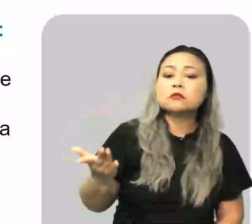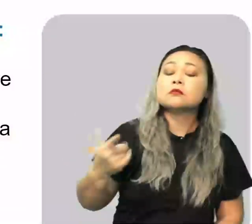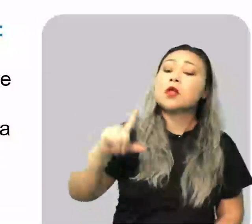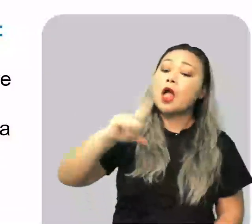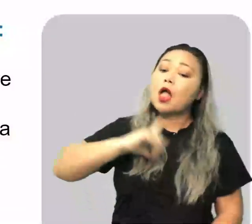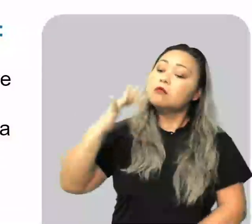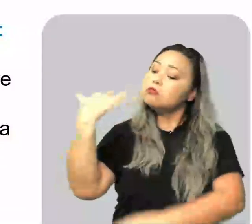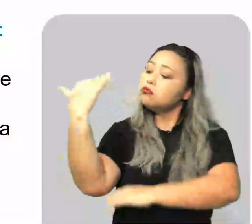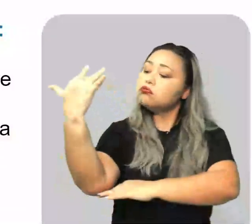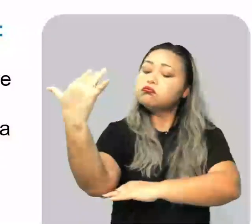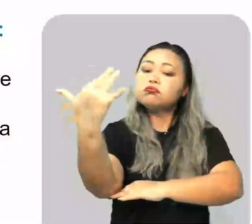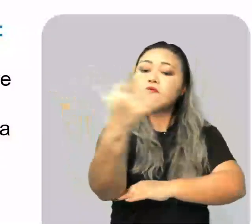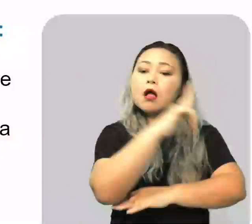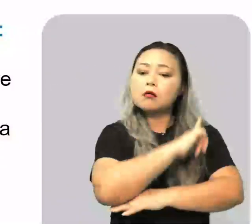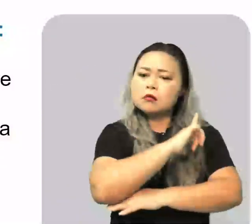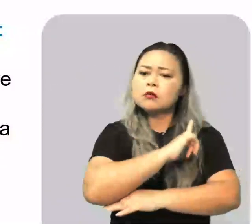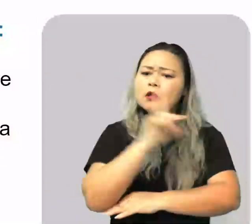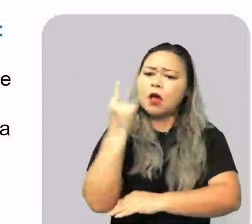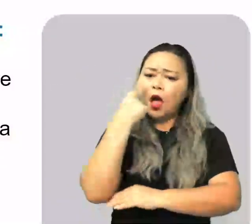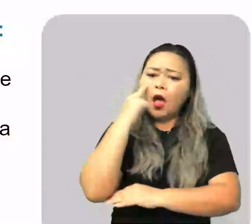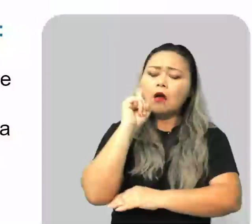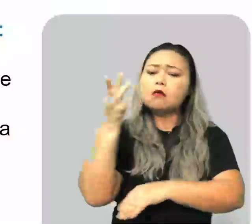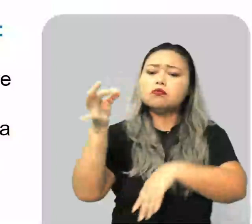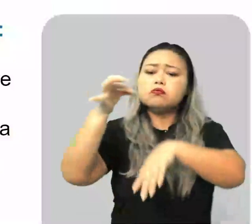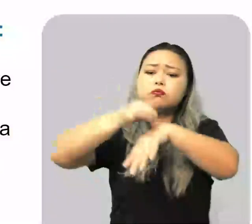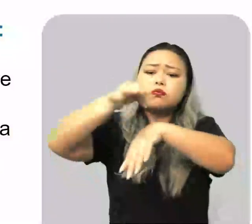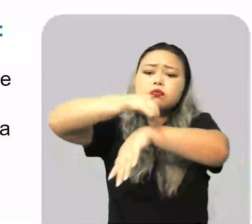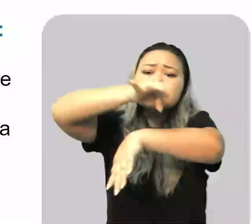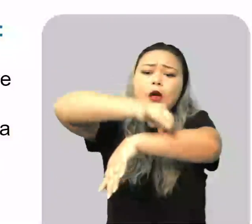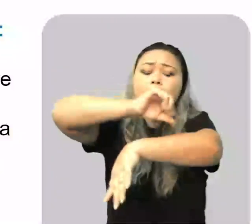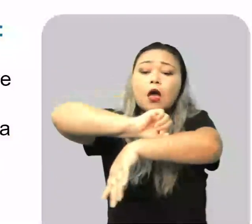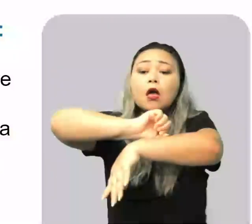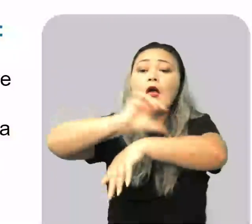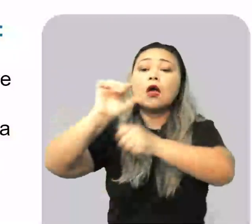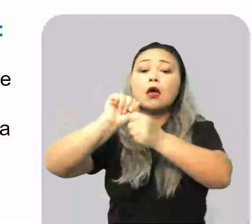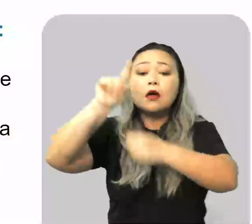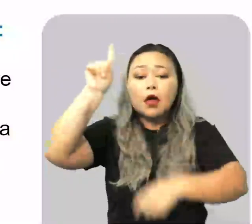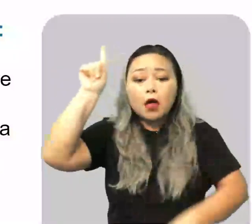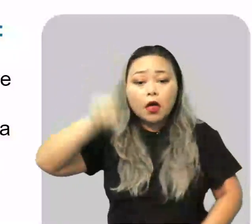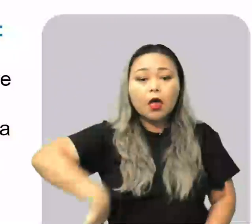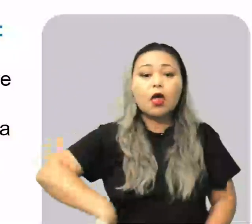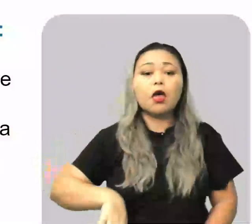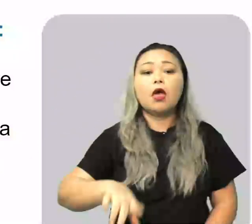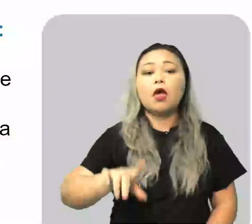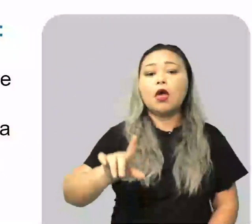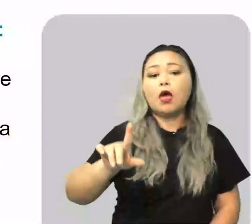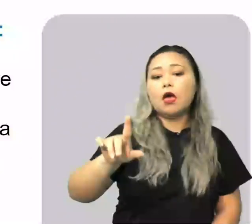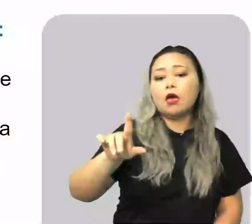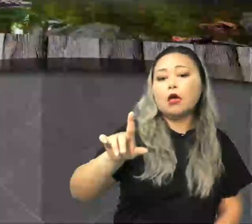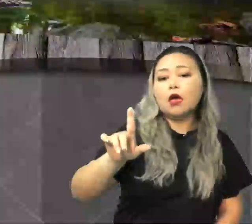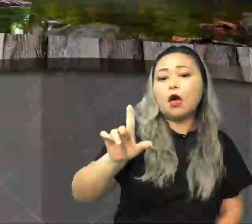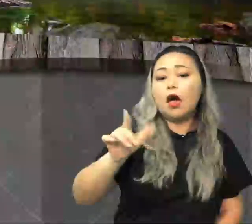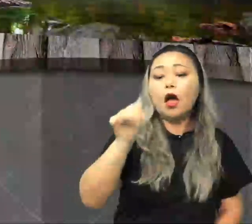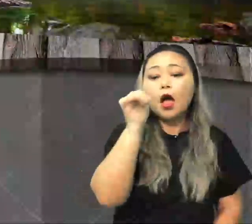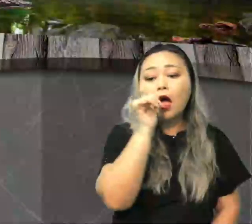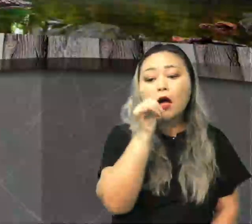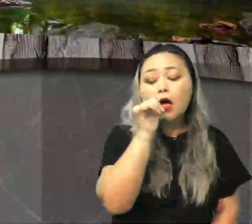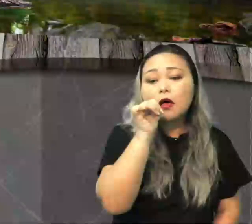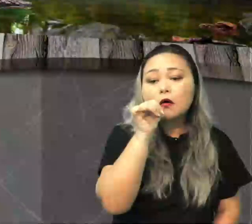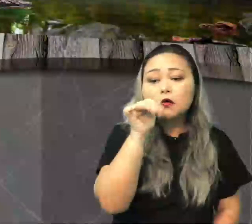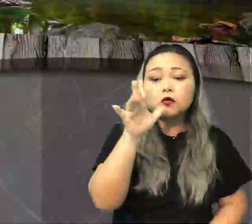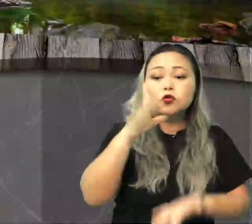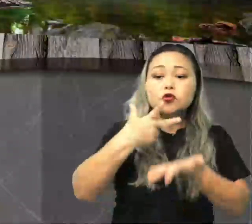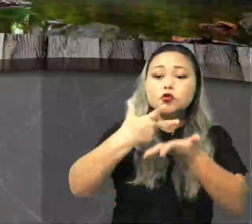natureza pela multiplicação, né, em mosquitos hematófagos do gênero Aedes. Então, as fêmeas, elas se alimentam de